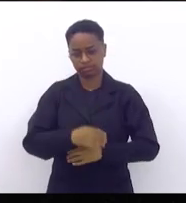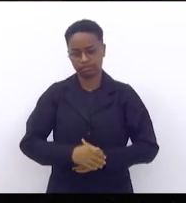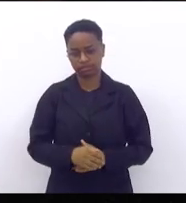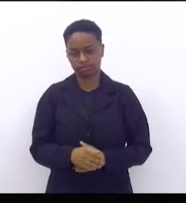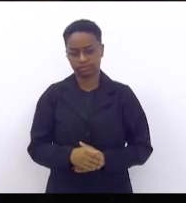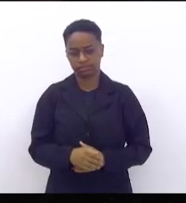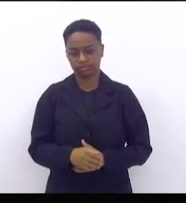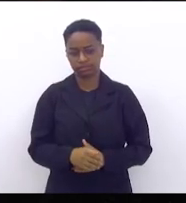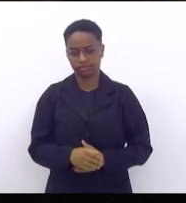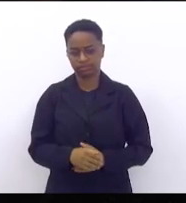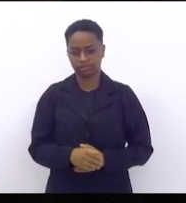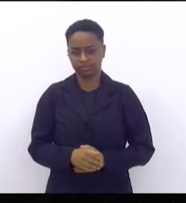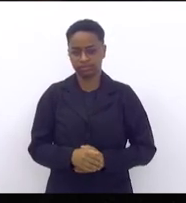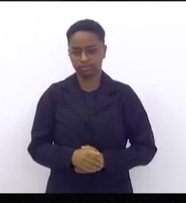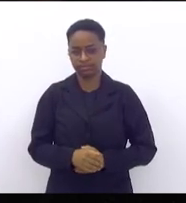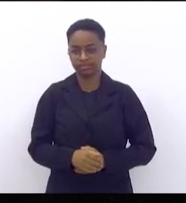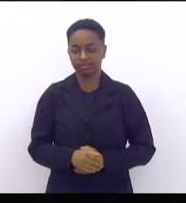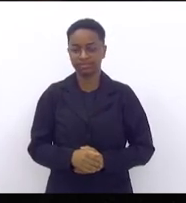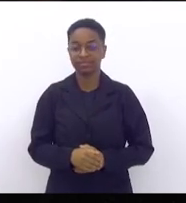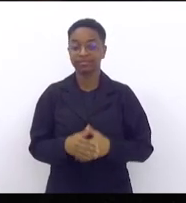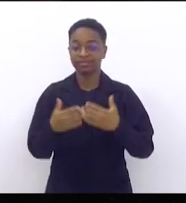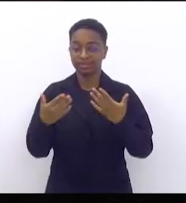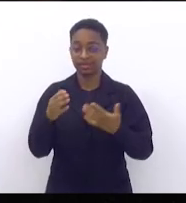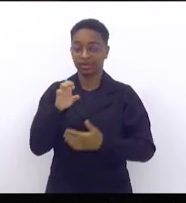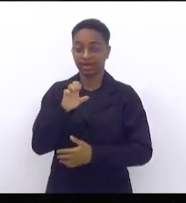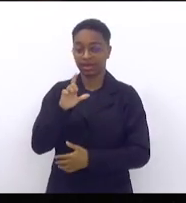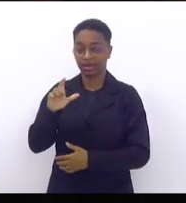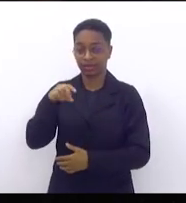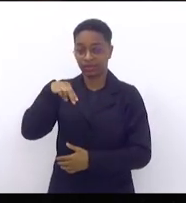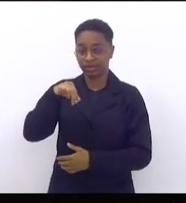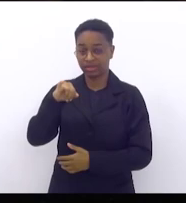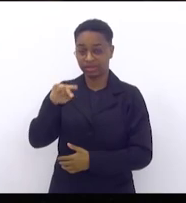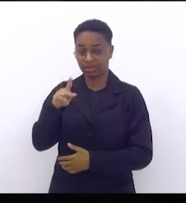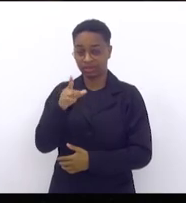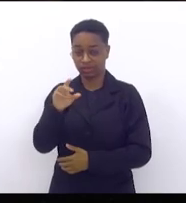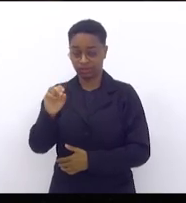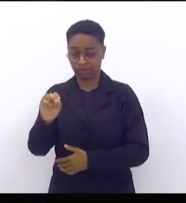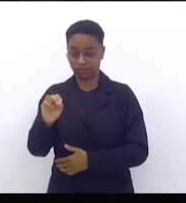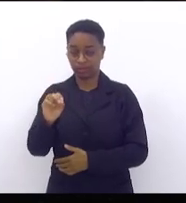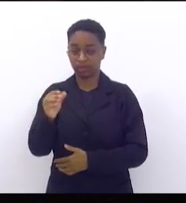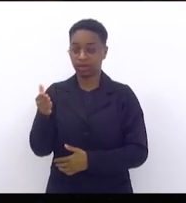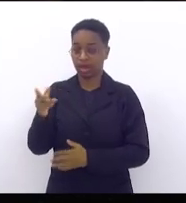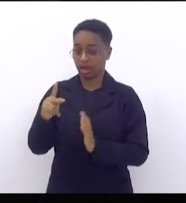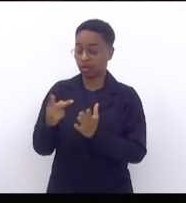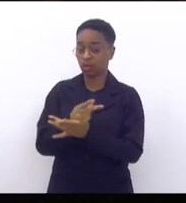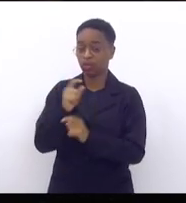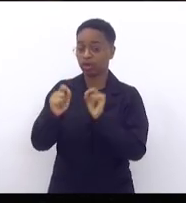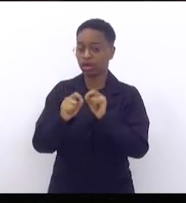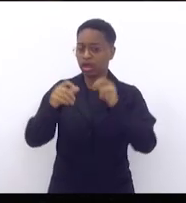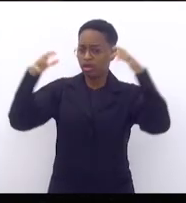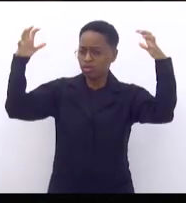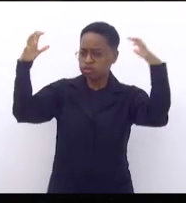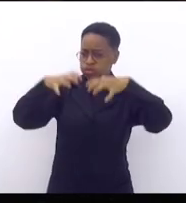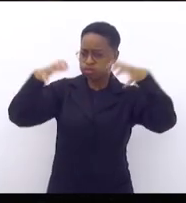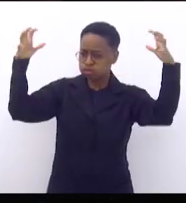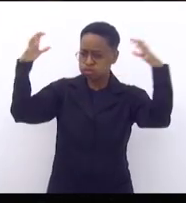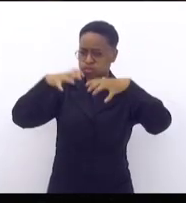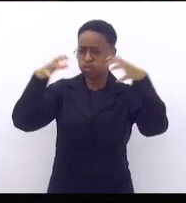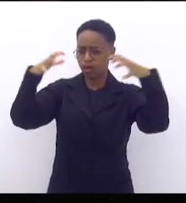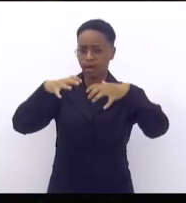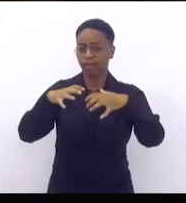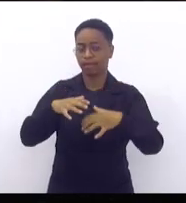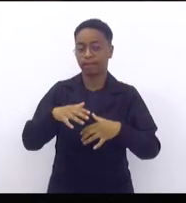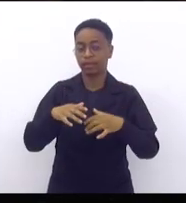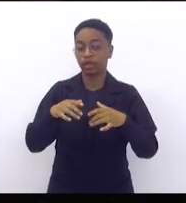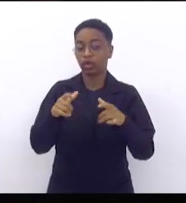com esse fenômeno El Niño, o que nós temos visto, que o volume de chuva se concentra em áreas cada